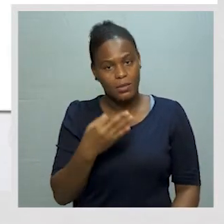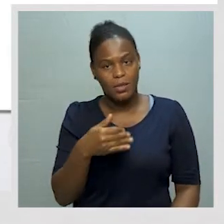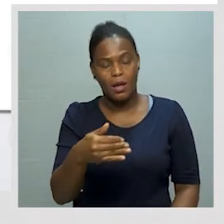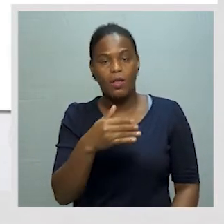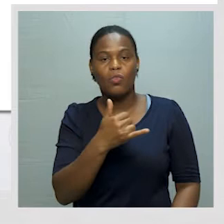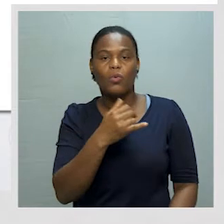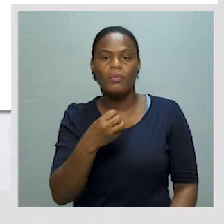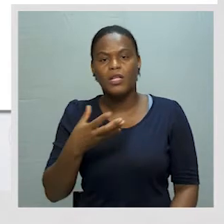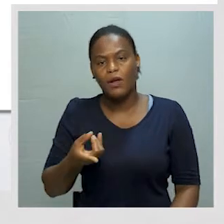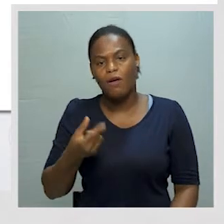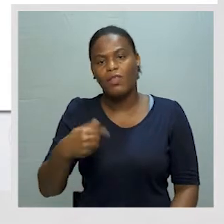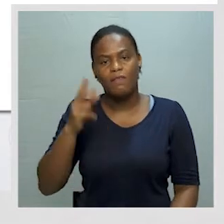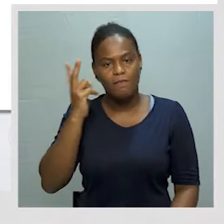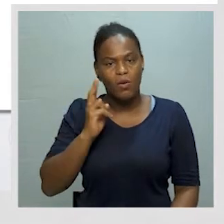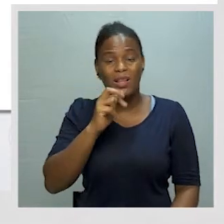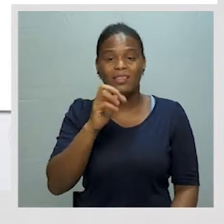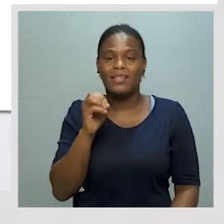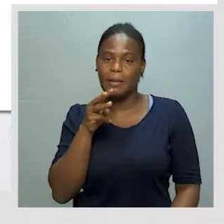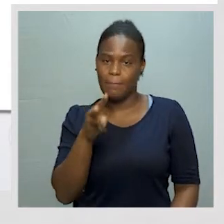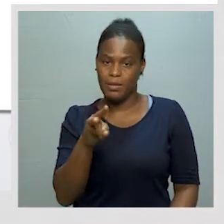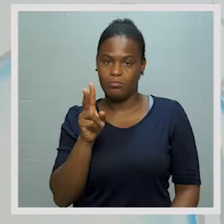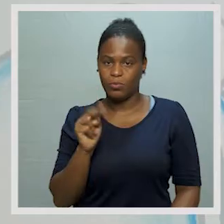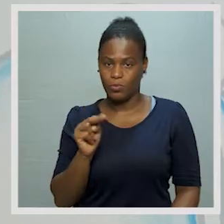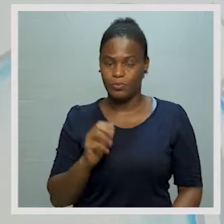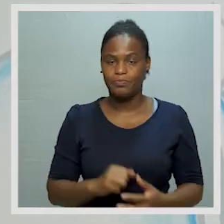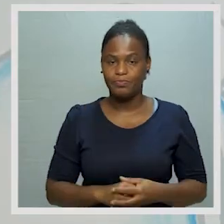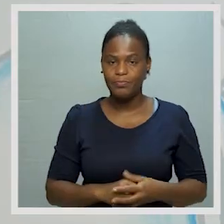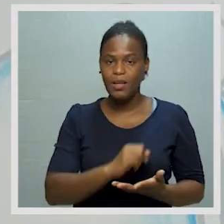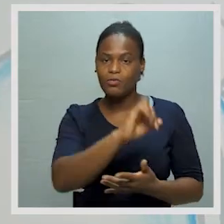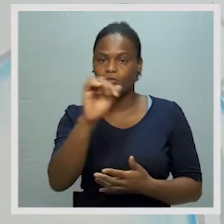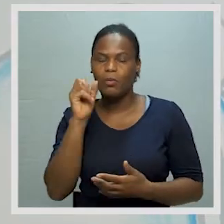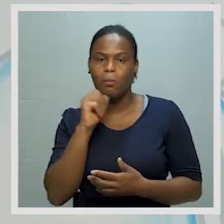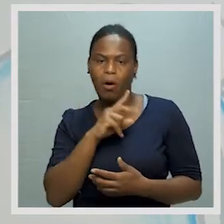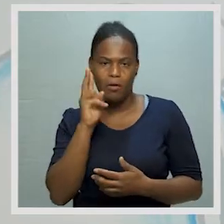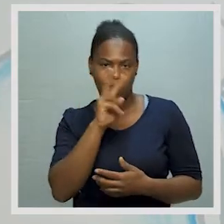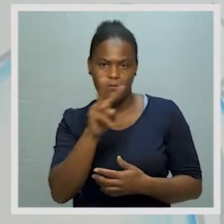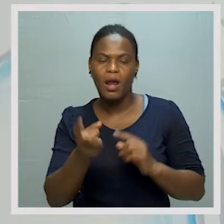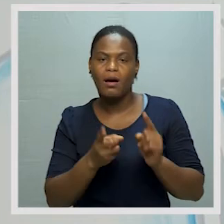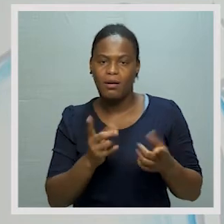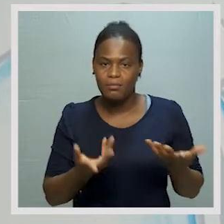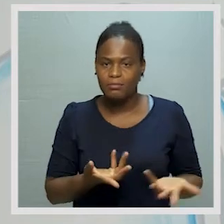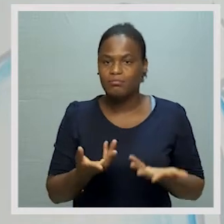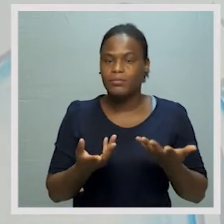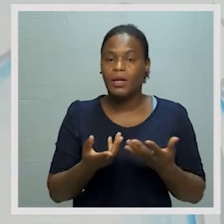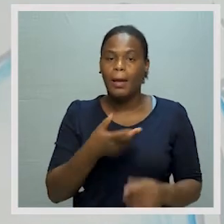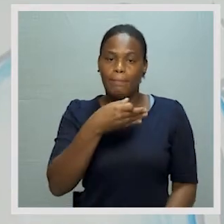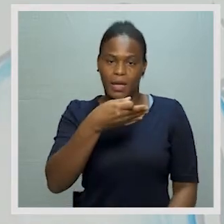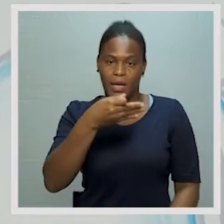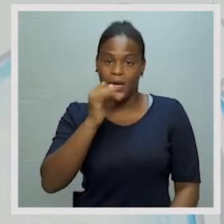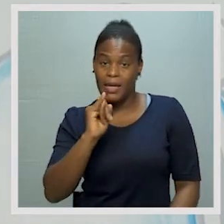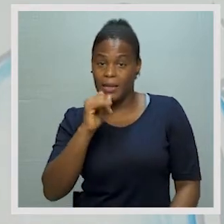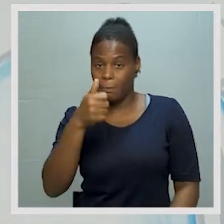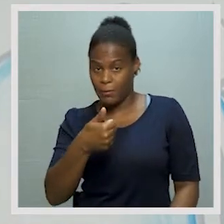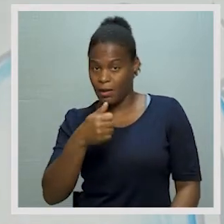com 2019, que temos um valor de 30.000 escudos. Vocês podem constatar que o PIB